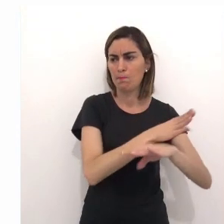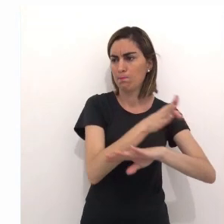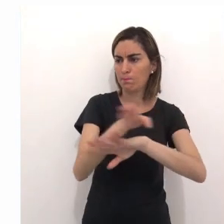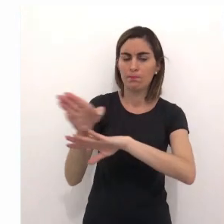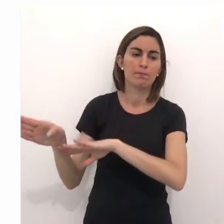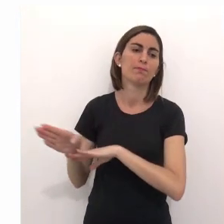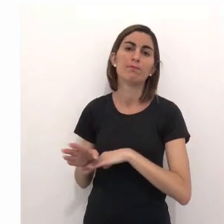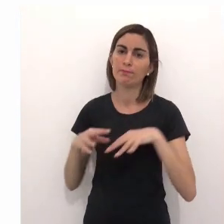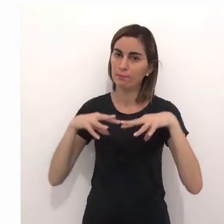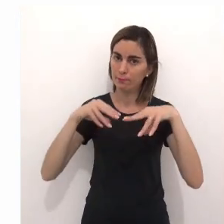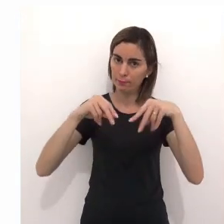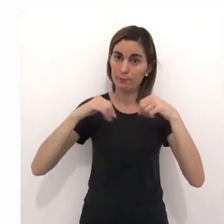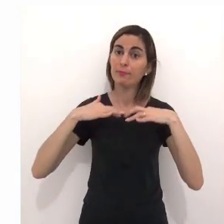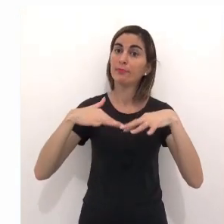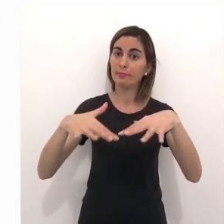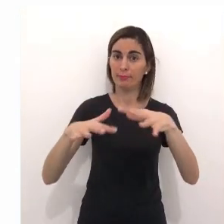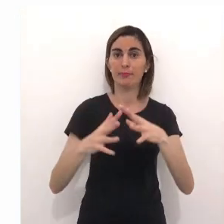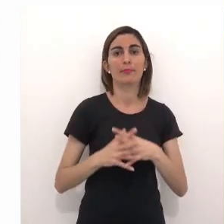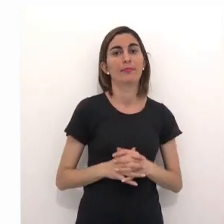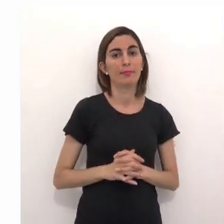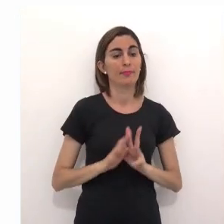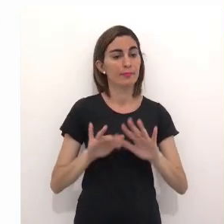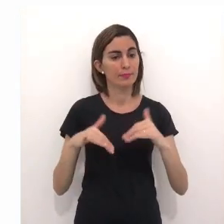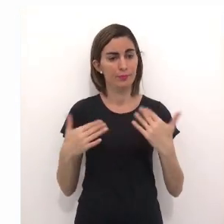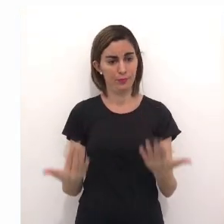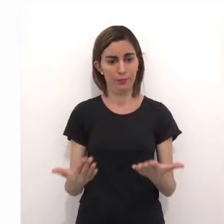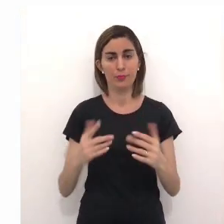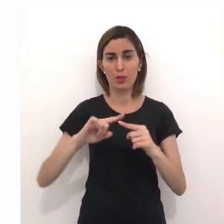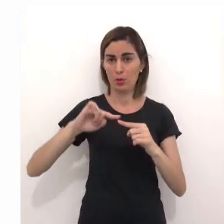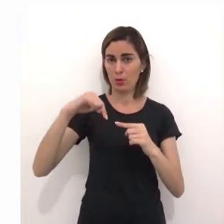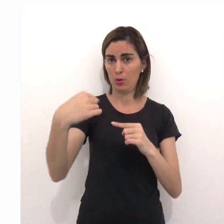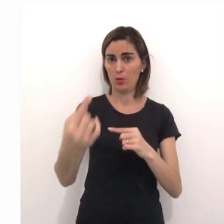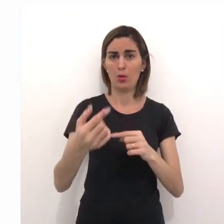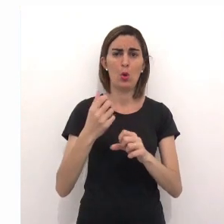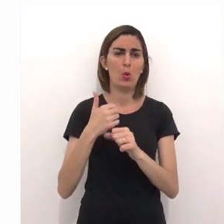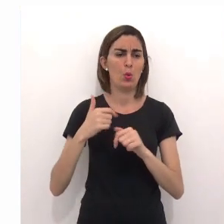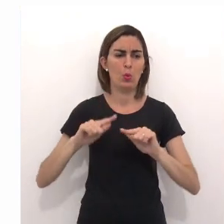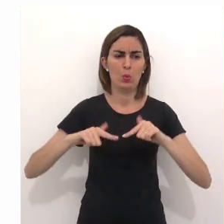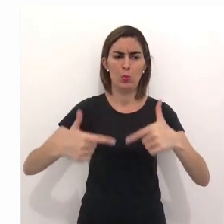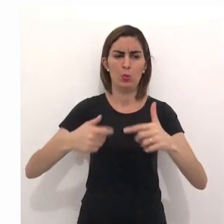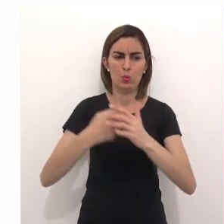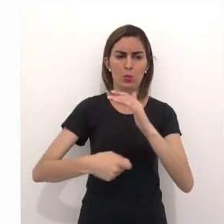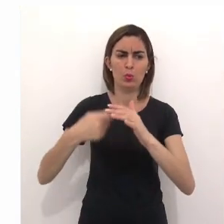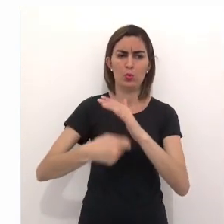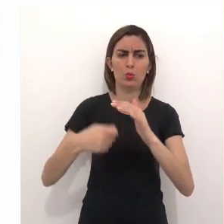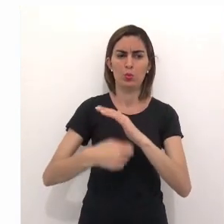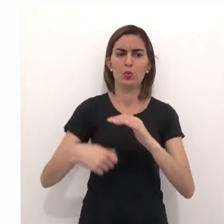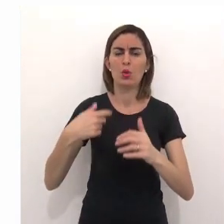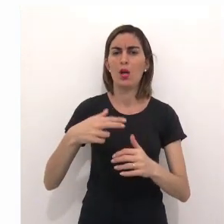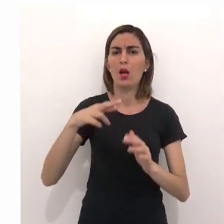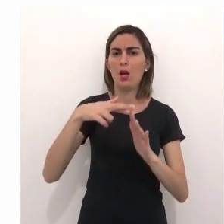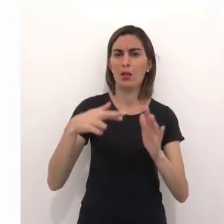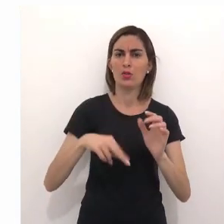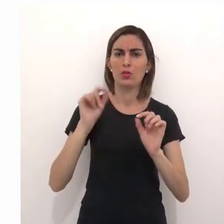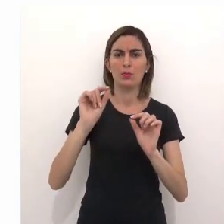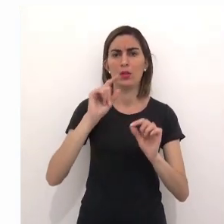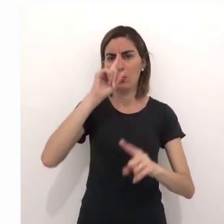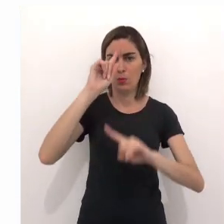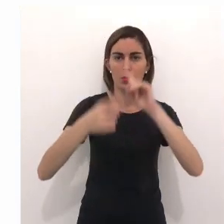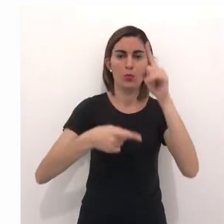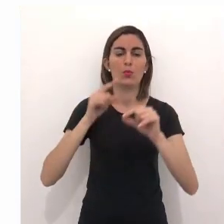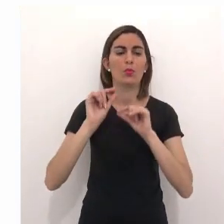suas terras. Então, após anos de luta, entrou em ação o regimento de